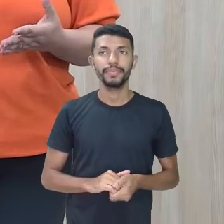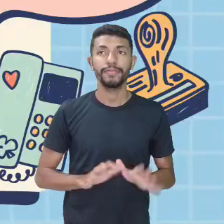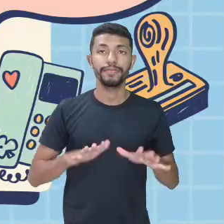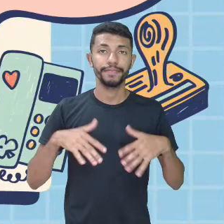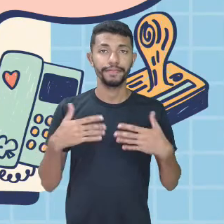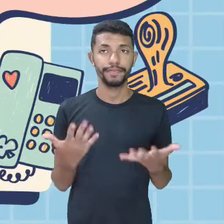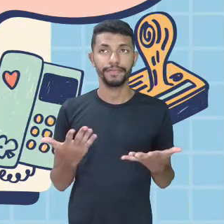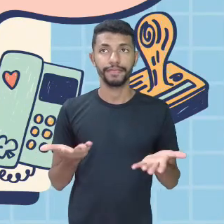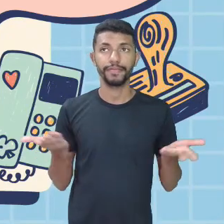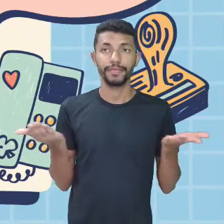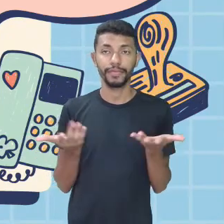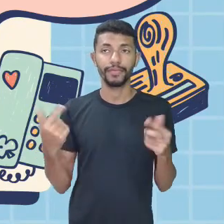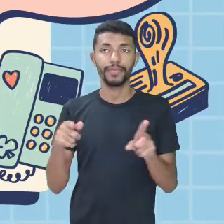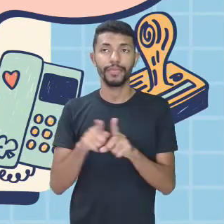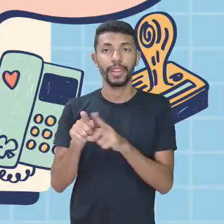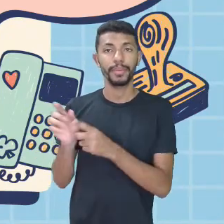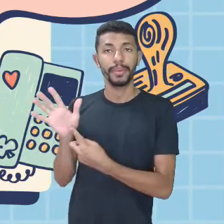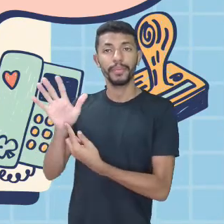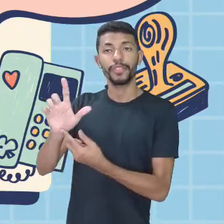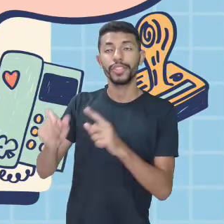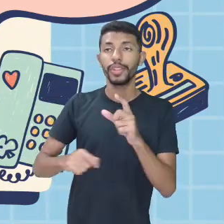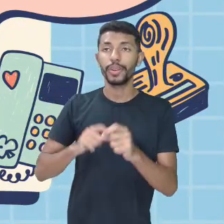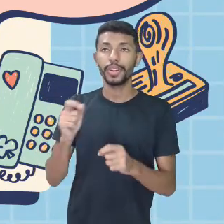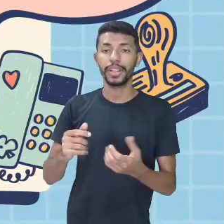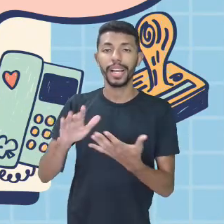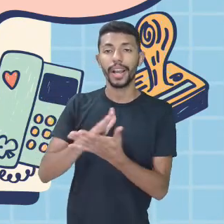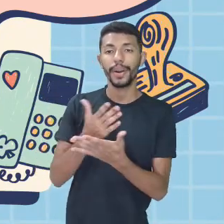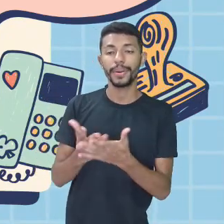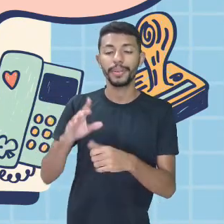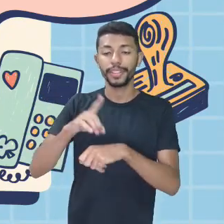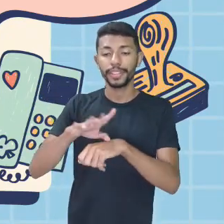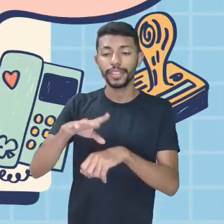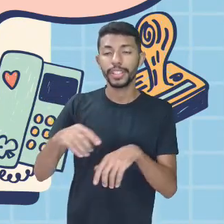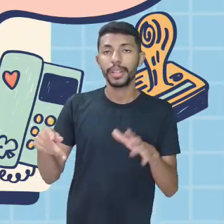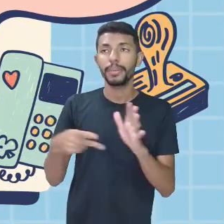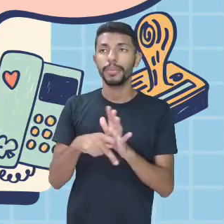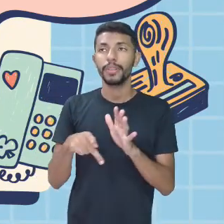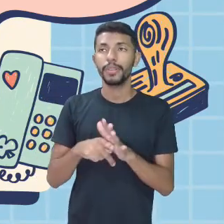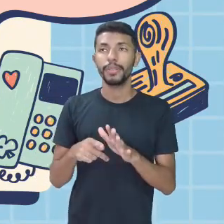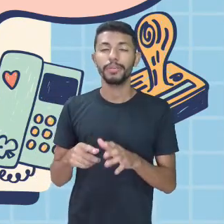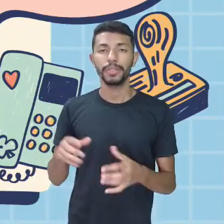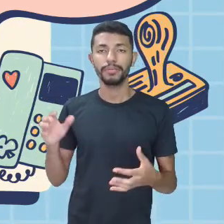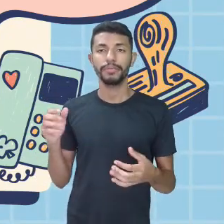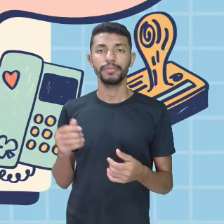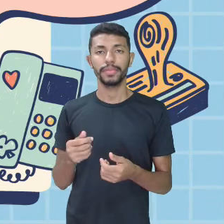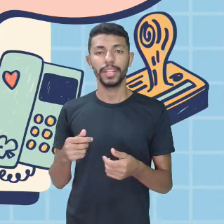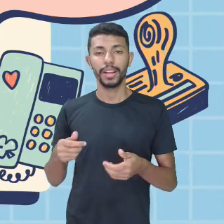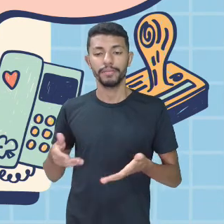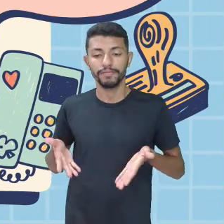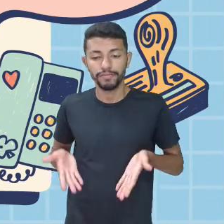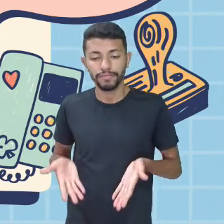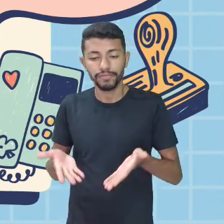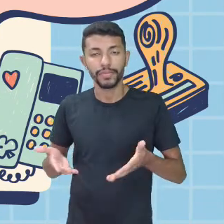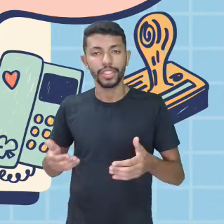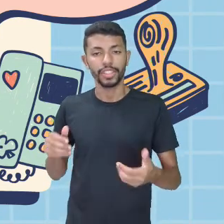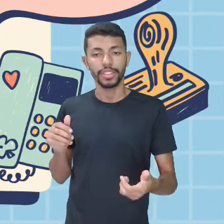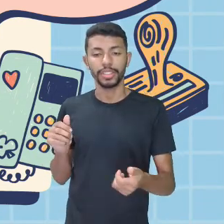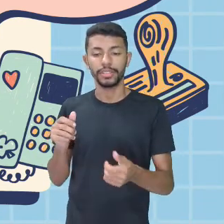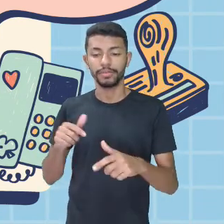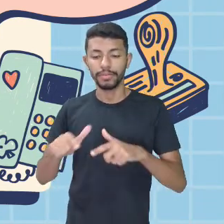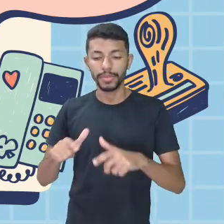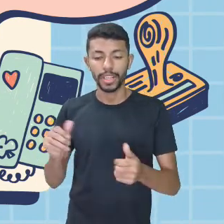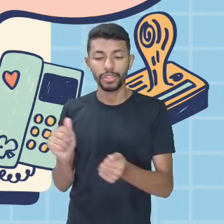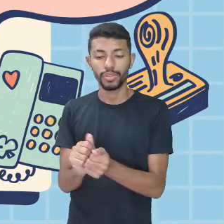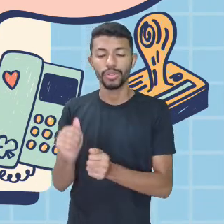Bom, hoje também trouxe algumas dicas para trabalhar com as crianças com deficiência intelectual. Fale com